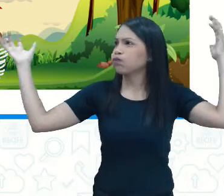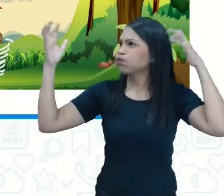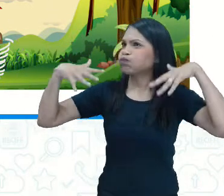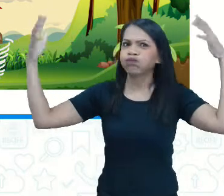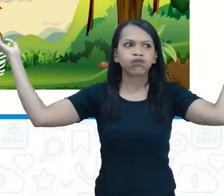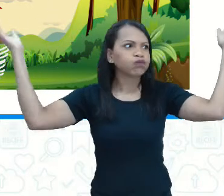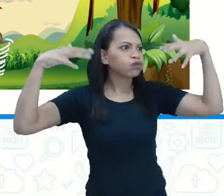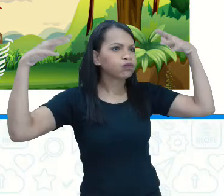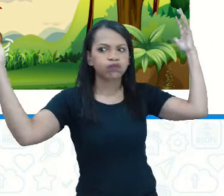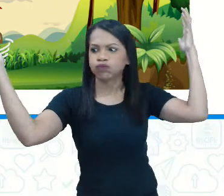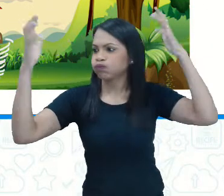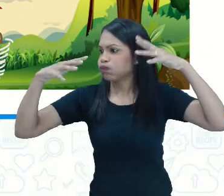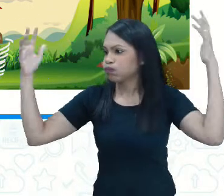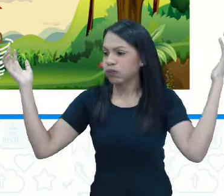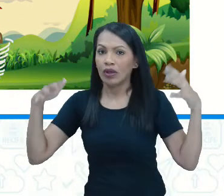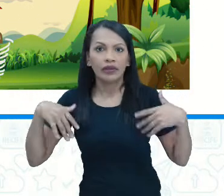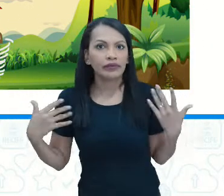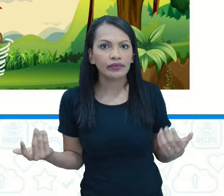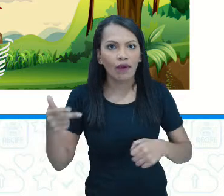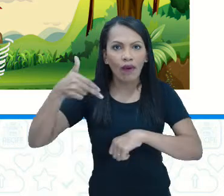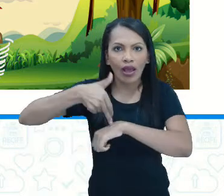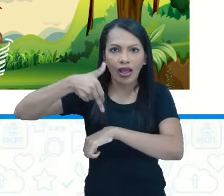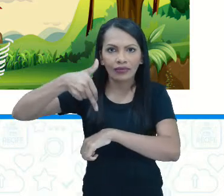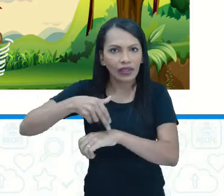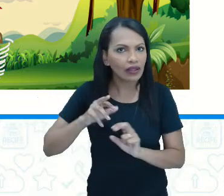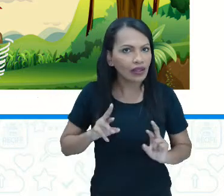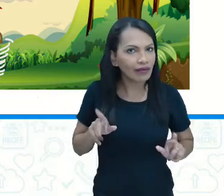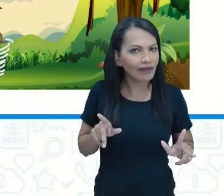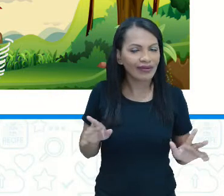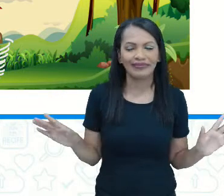é? E a do Saci não foi diferente.